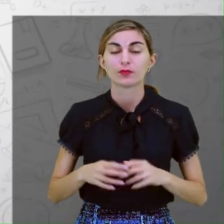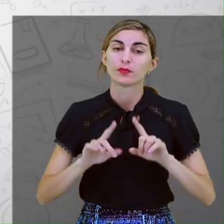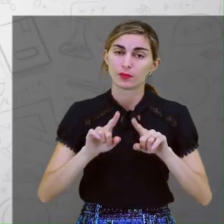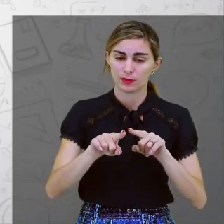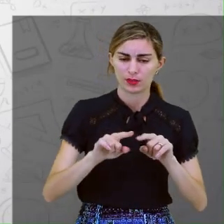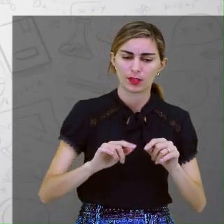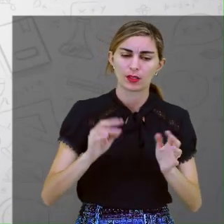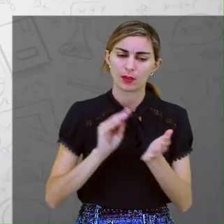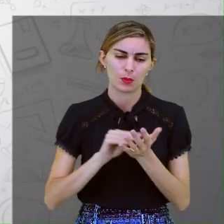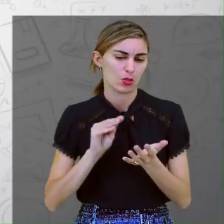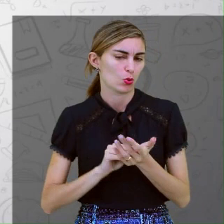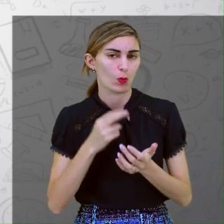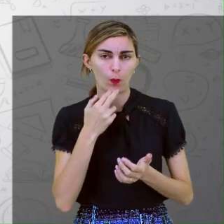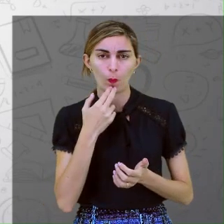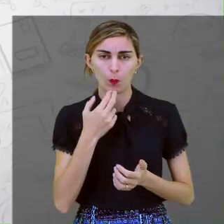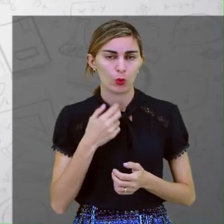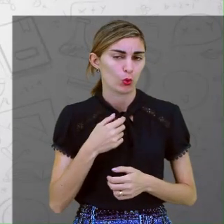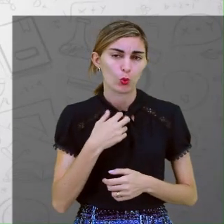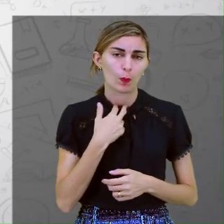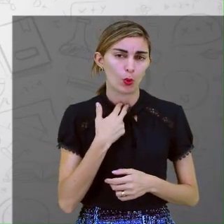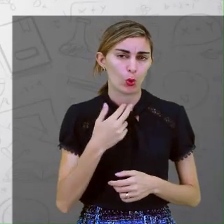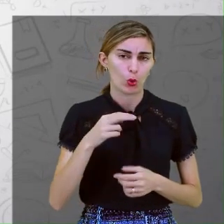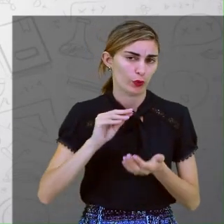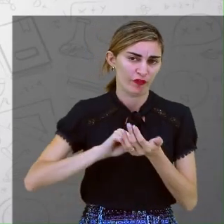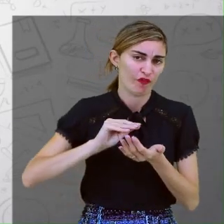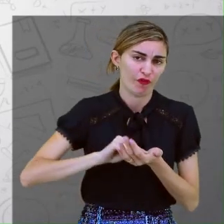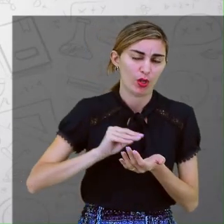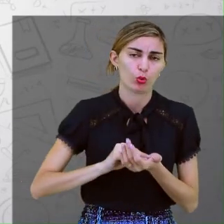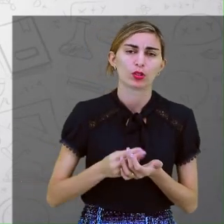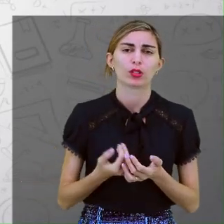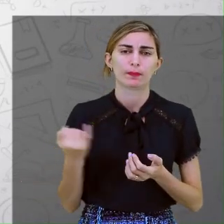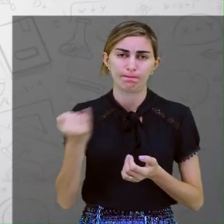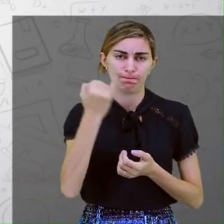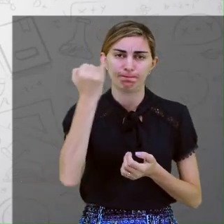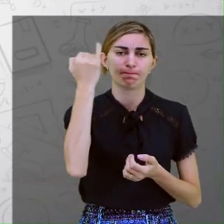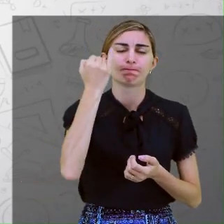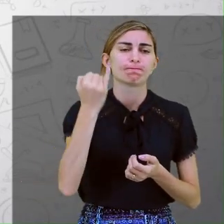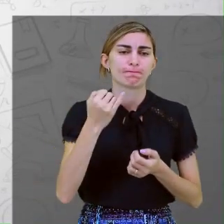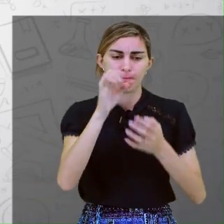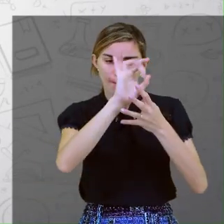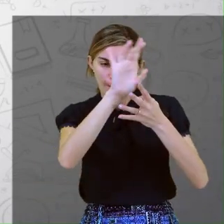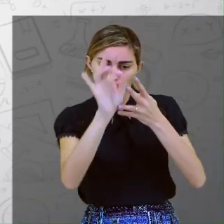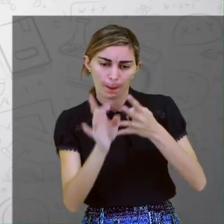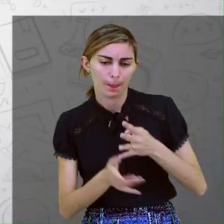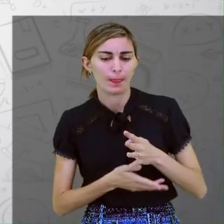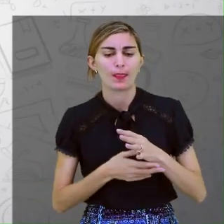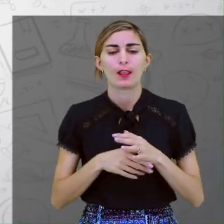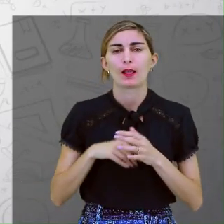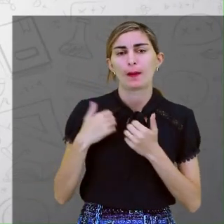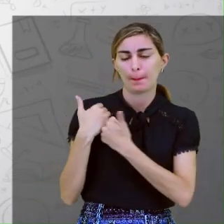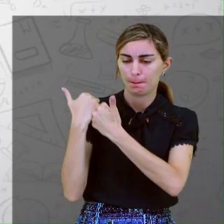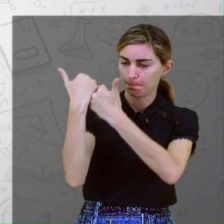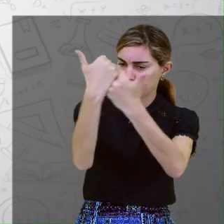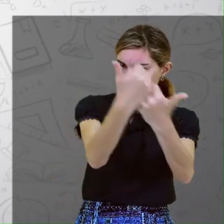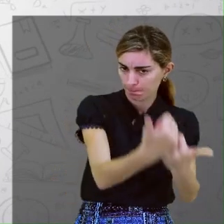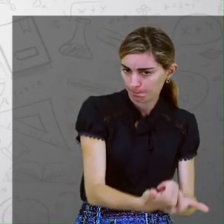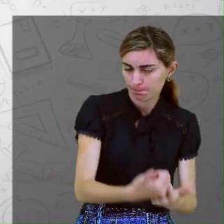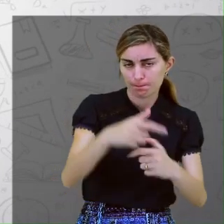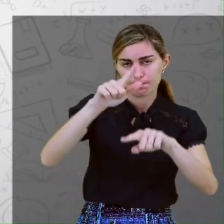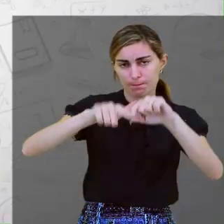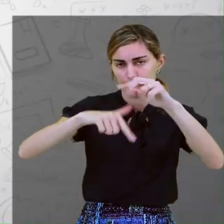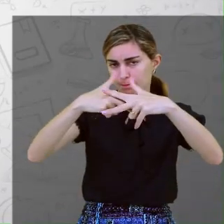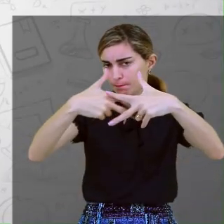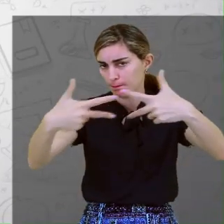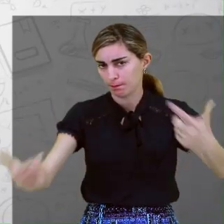E não pode faltar também no detalhamento, né, é importante vocês atentarem ali para a representação dos